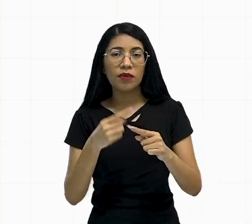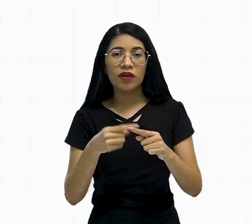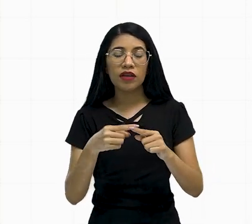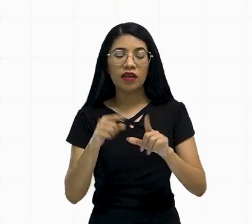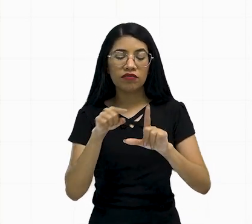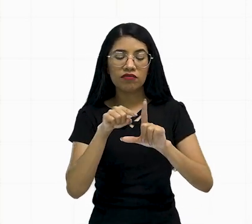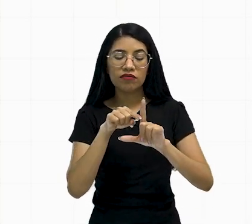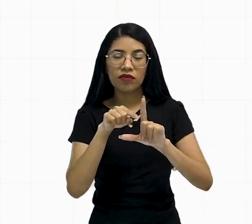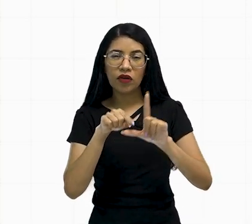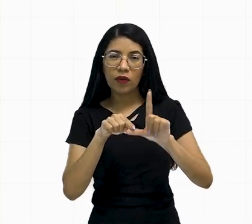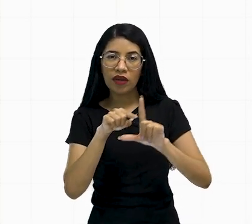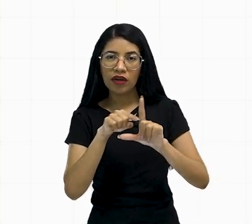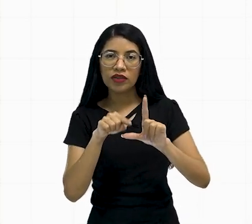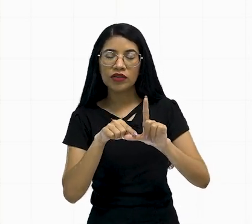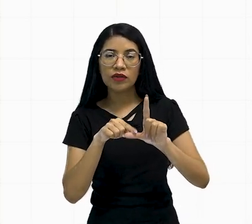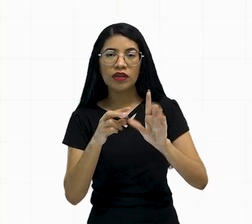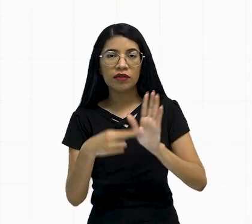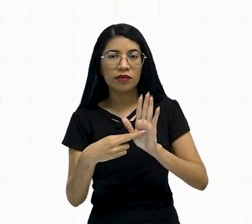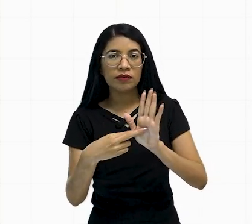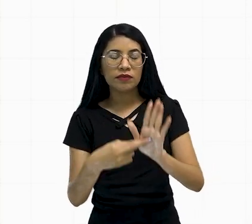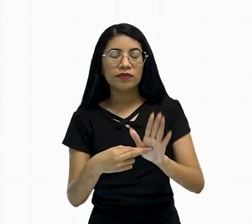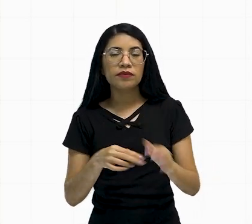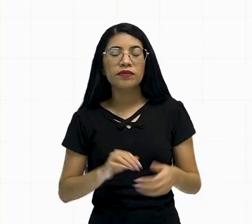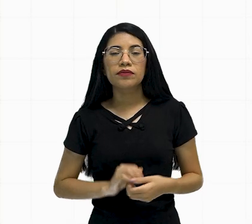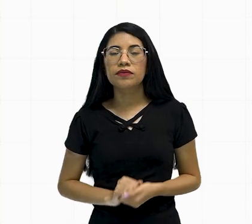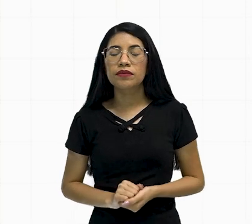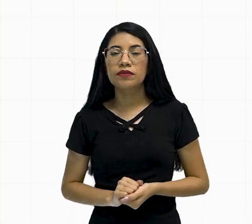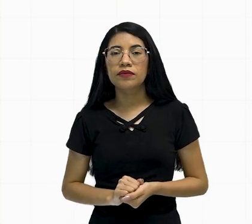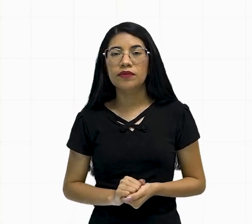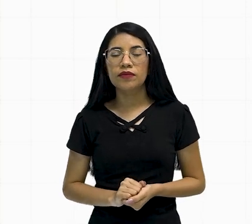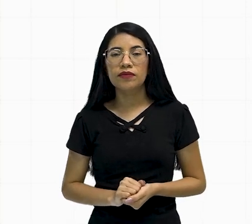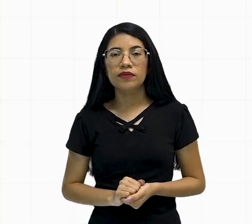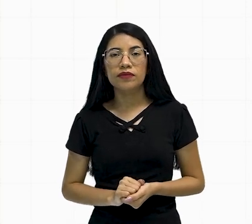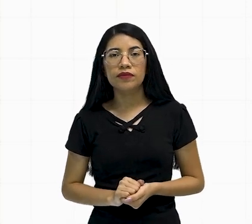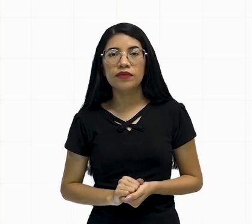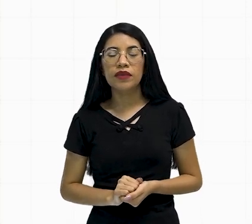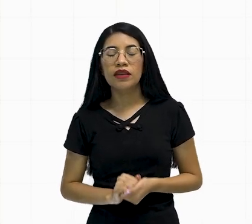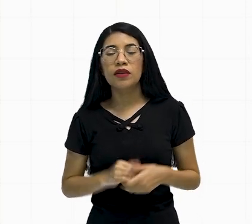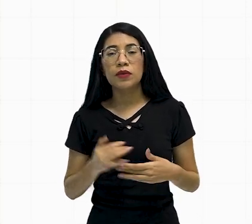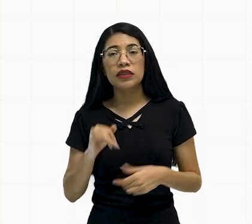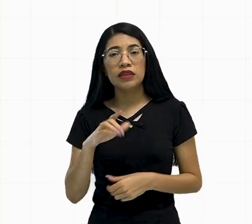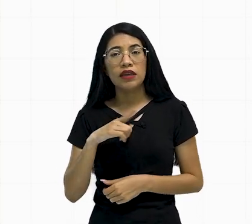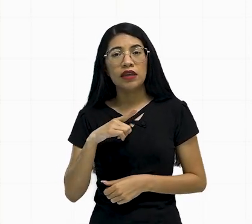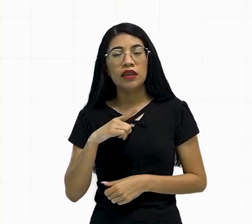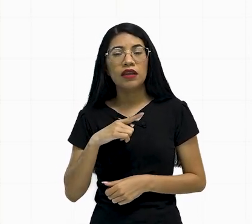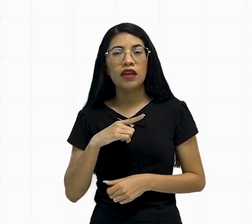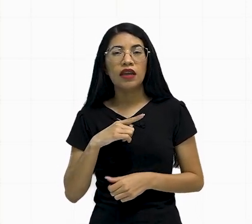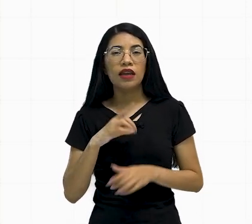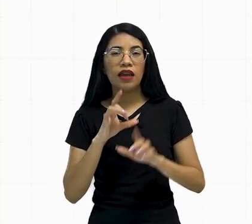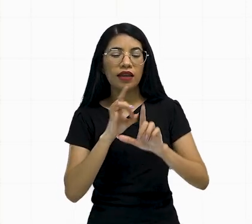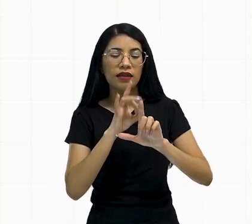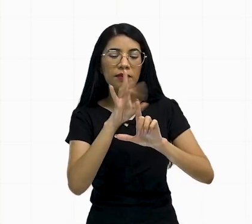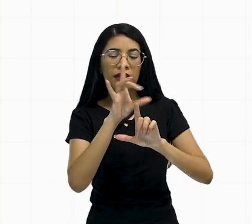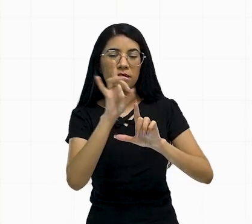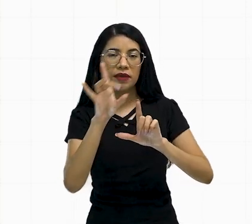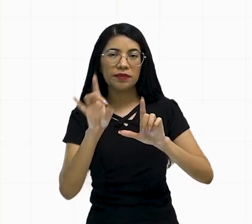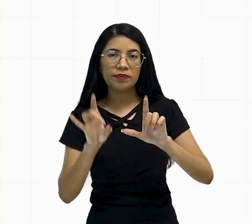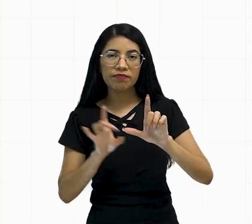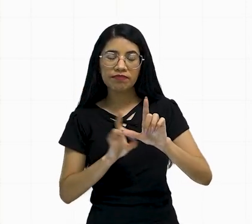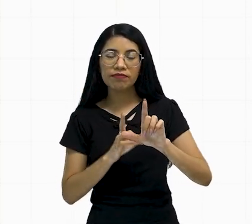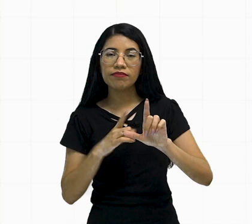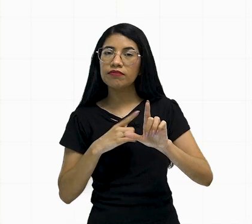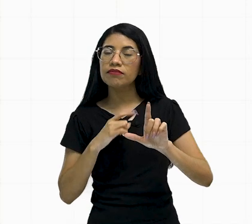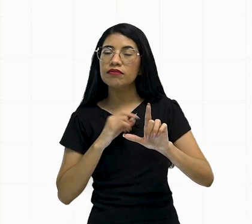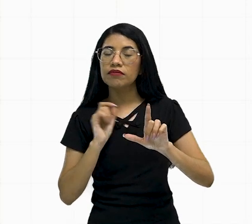esse quadradinho que eu te falei agora há pouco, tá? Então, se nós temos aqui em cada segmento de reta